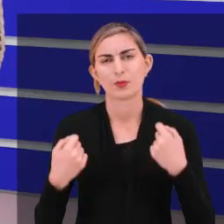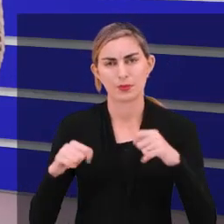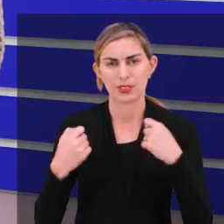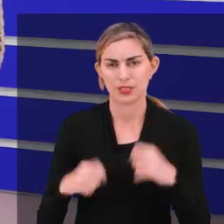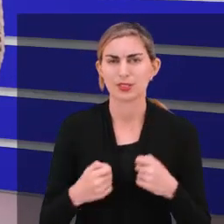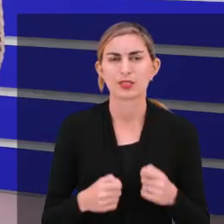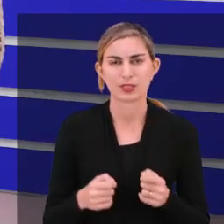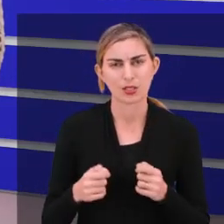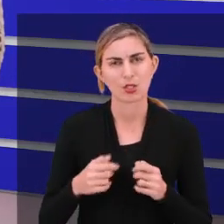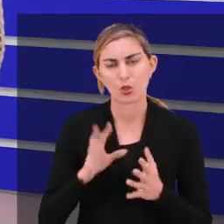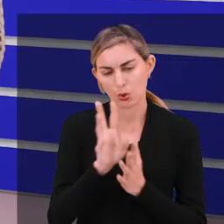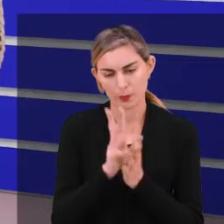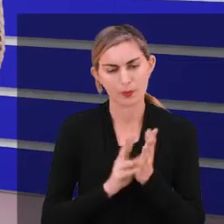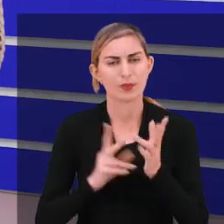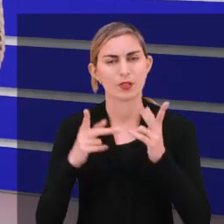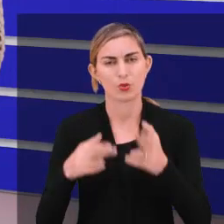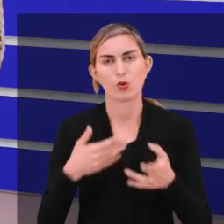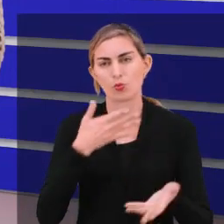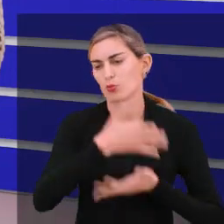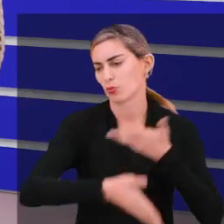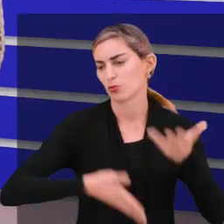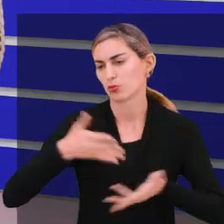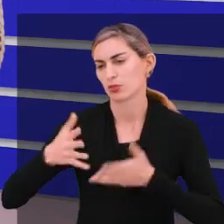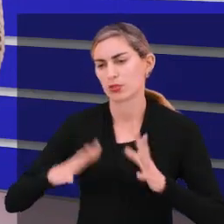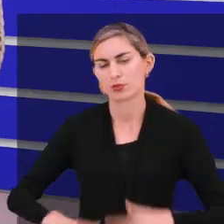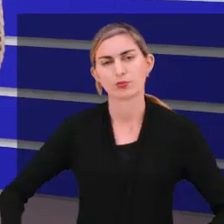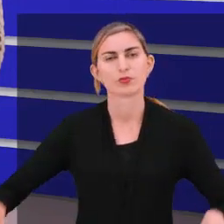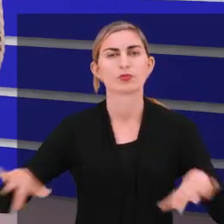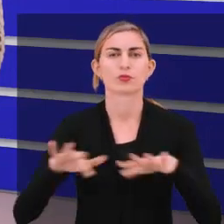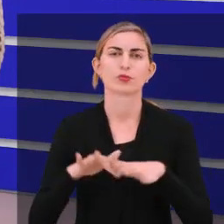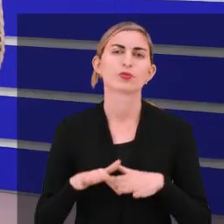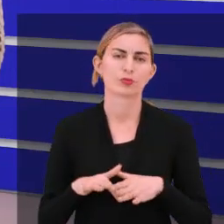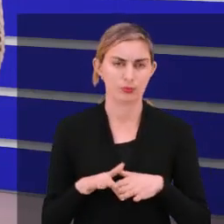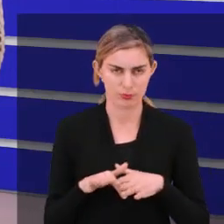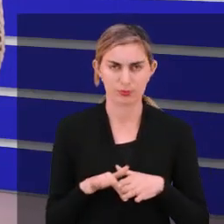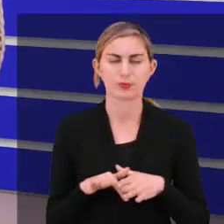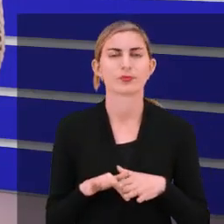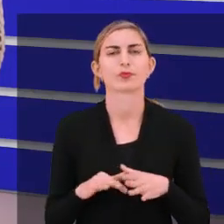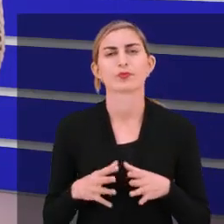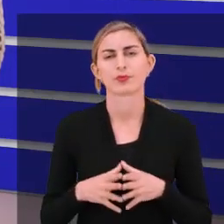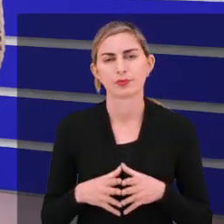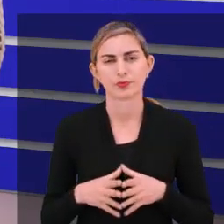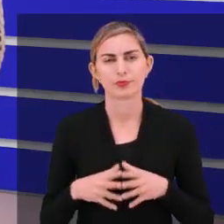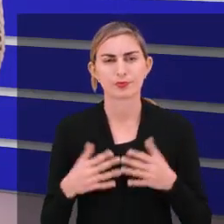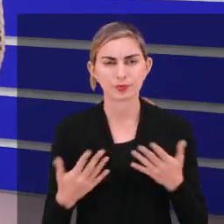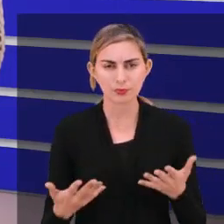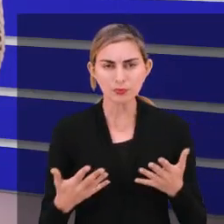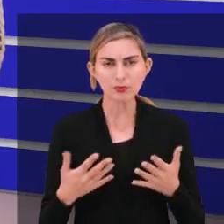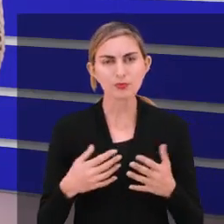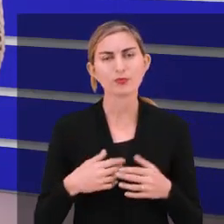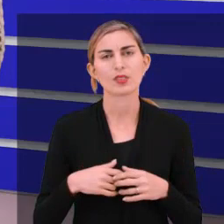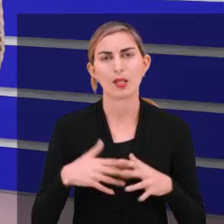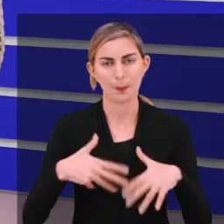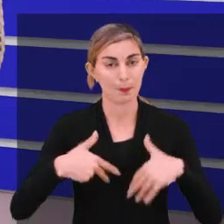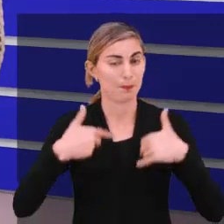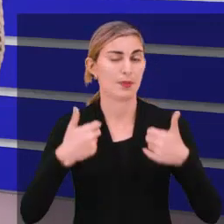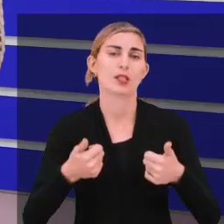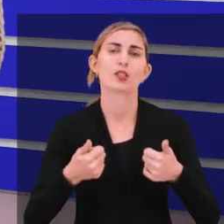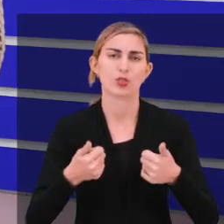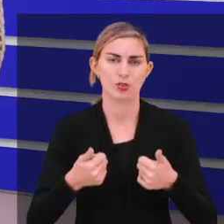deveria tomar muito dessa linha, né? De cuidar de todos e ver qual seria a melhor